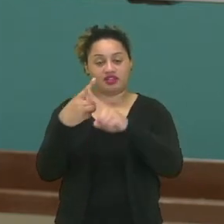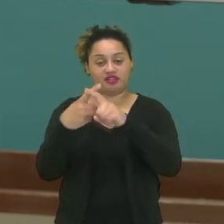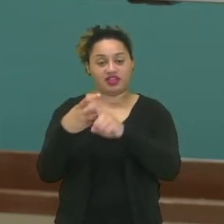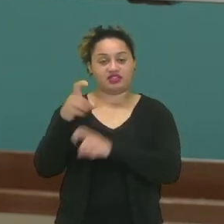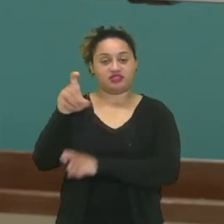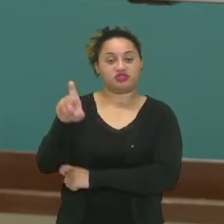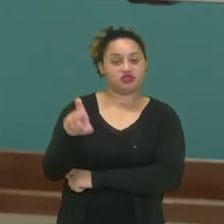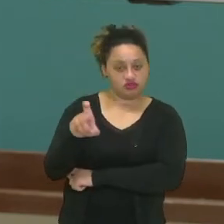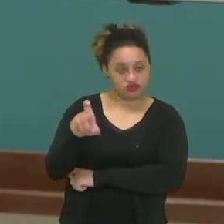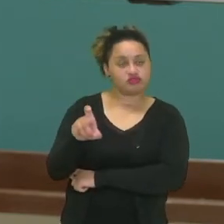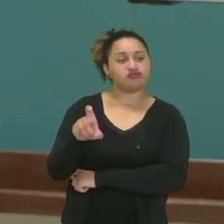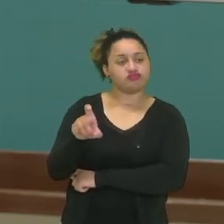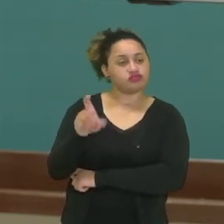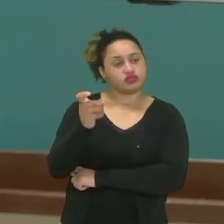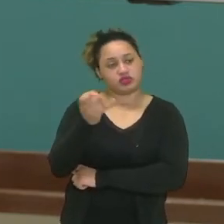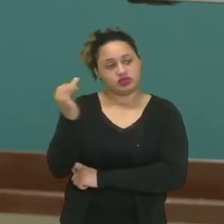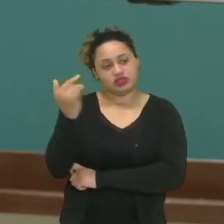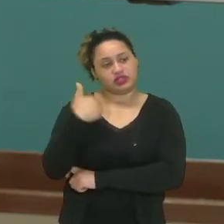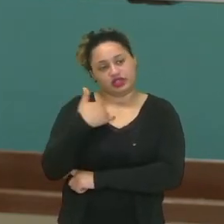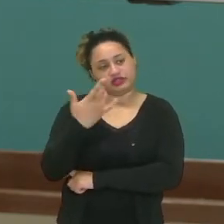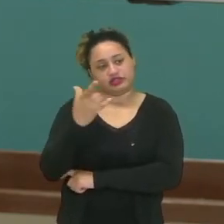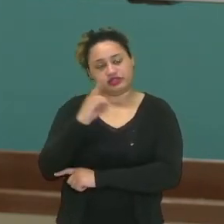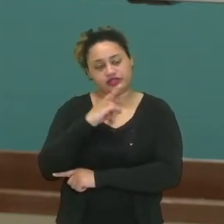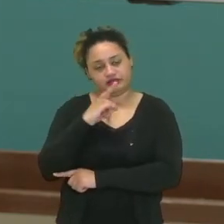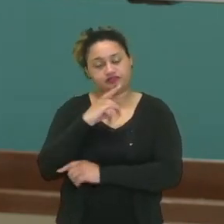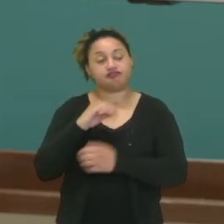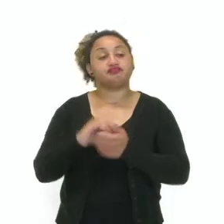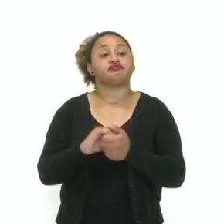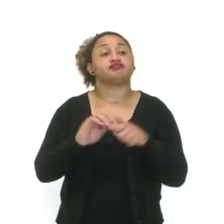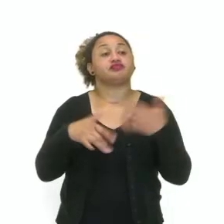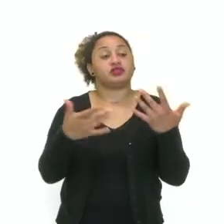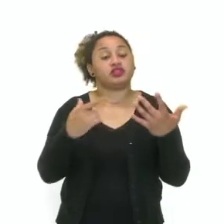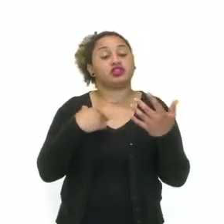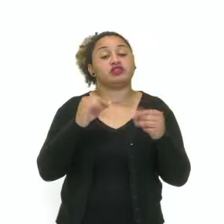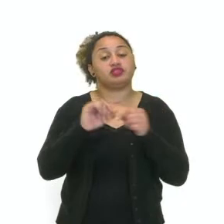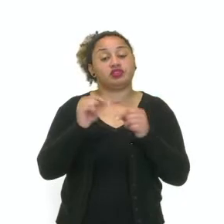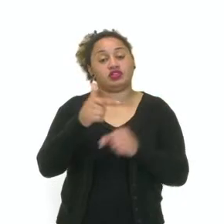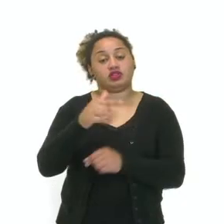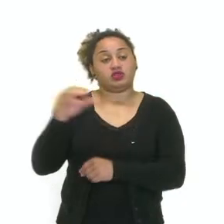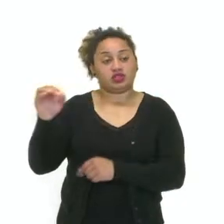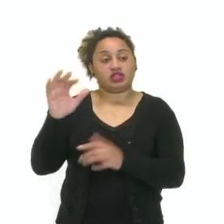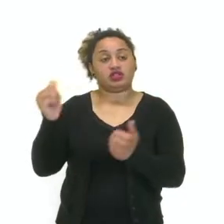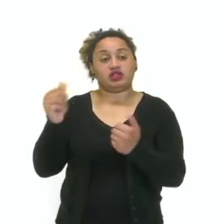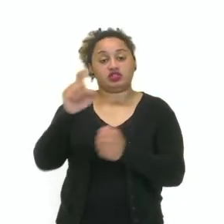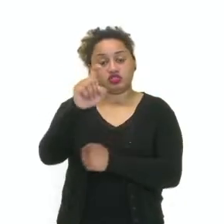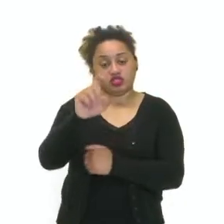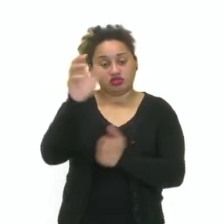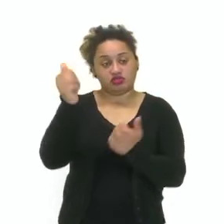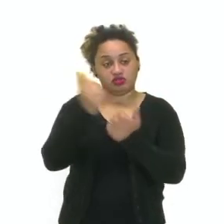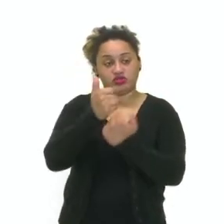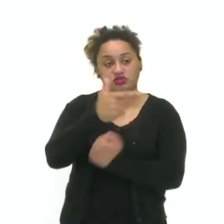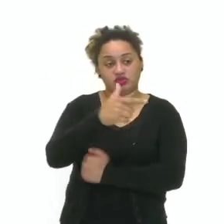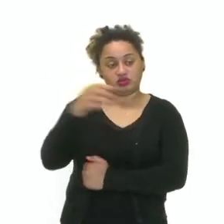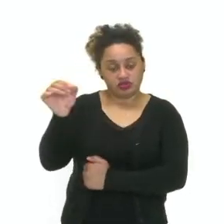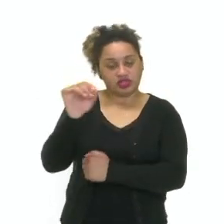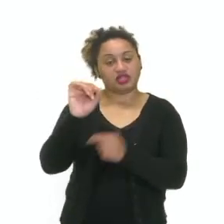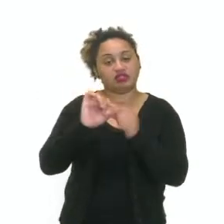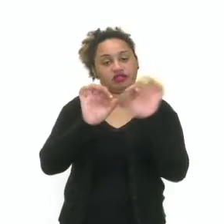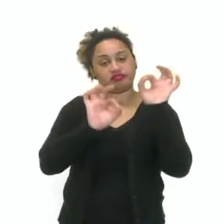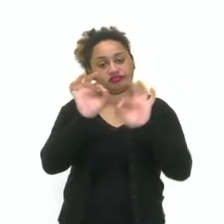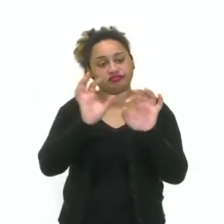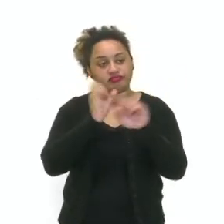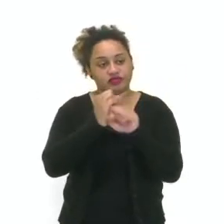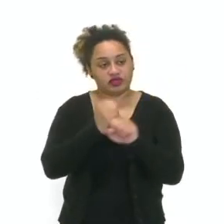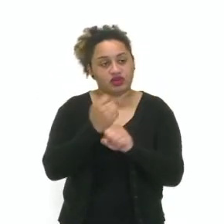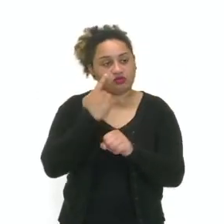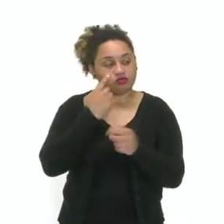40 vezes o número de unidades fabricadas. Portanto, aqui nós temos a nossa função custo. Agora,